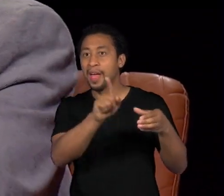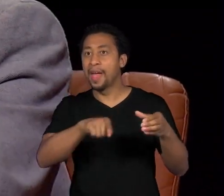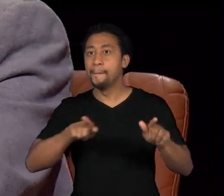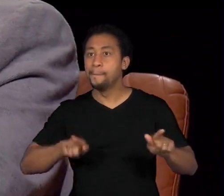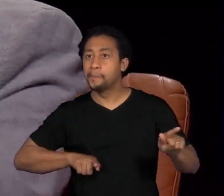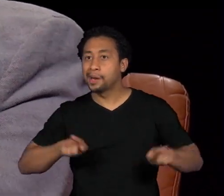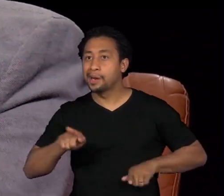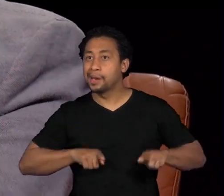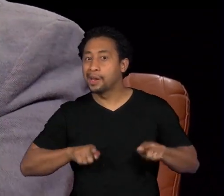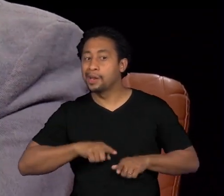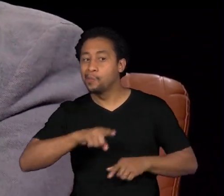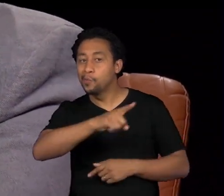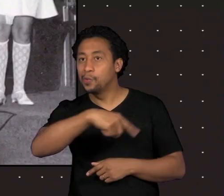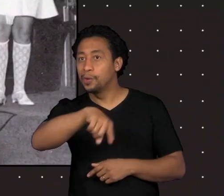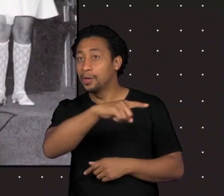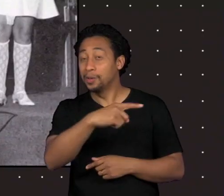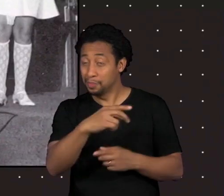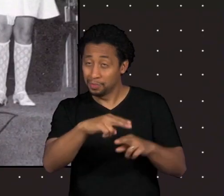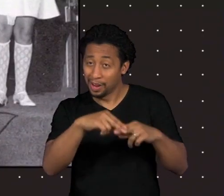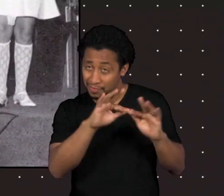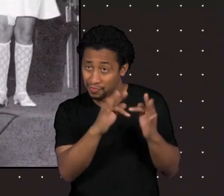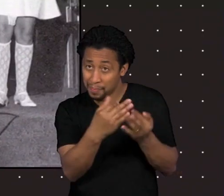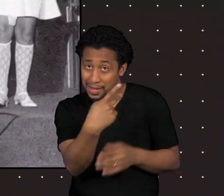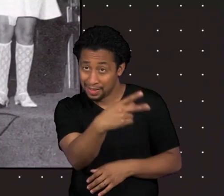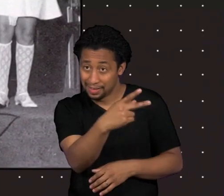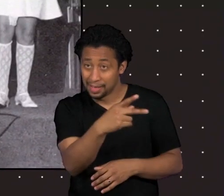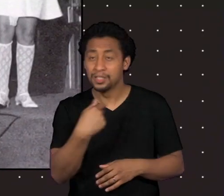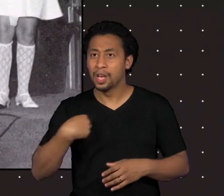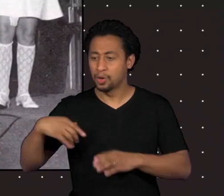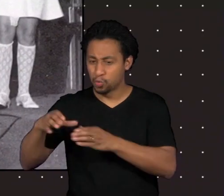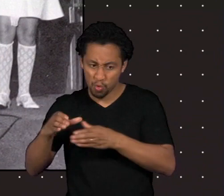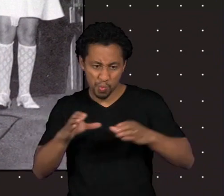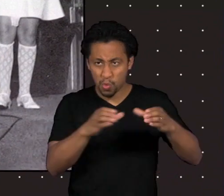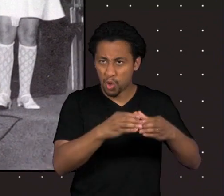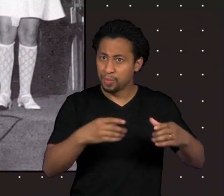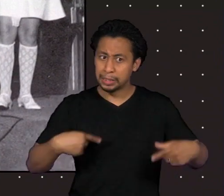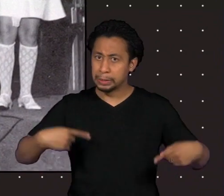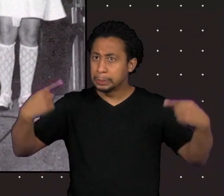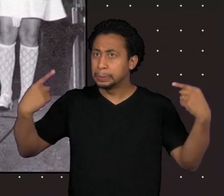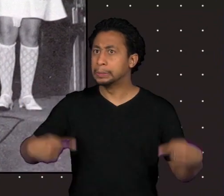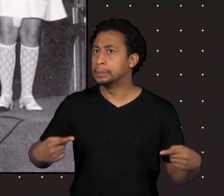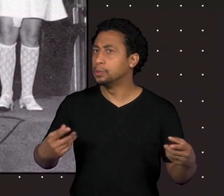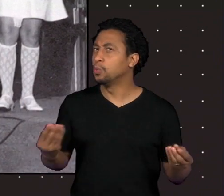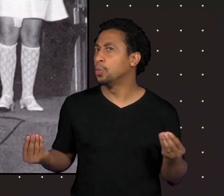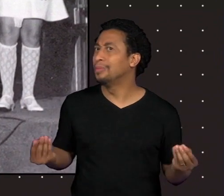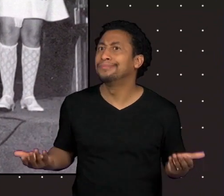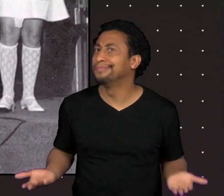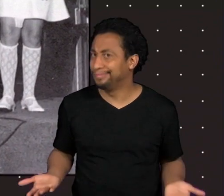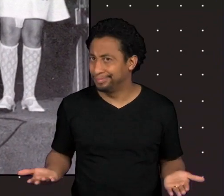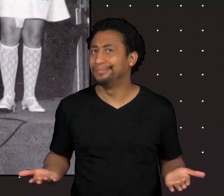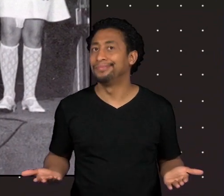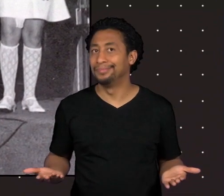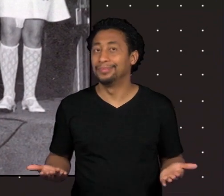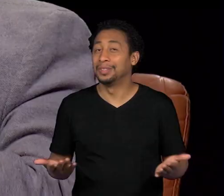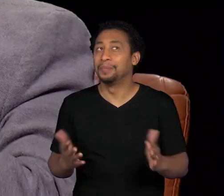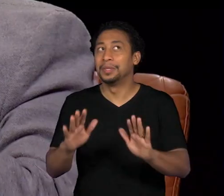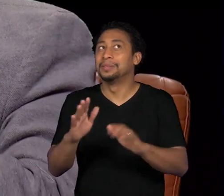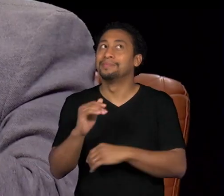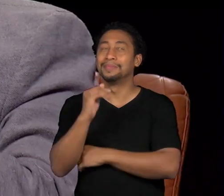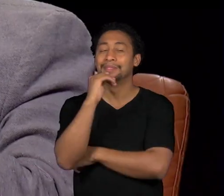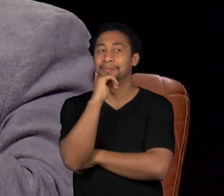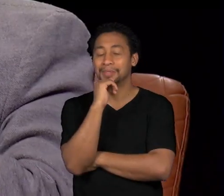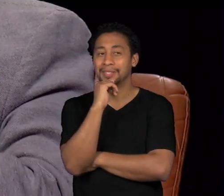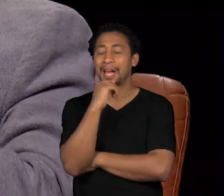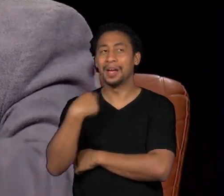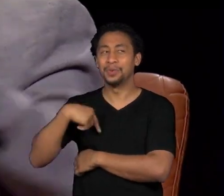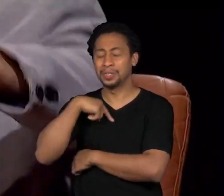parentesco de de primo né aí aí não os irmãos eu não sei se nem até em uma certa época ficou conhecido como os irmãos